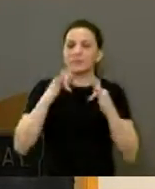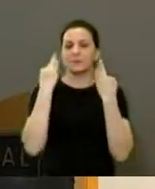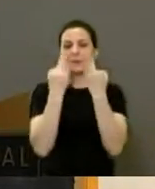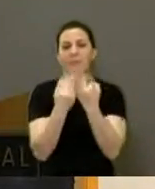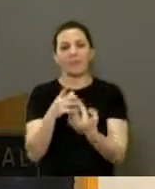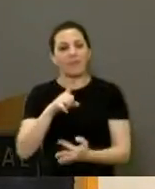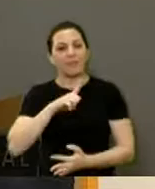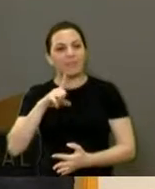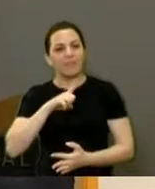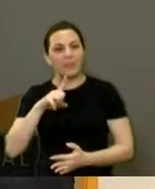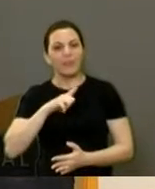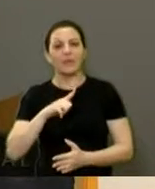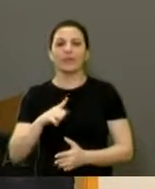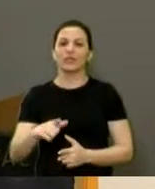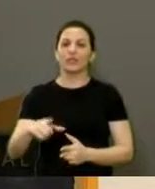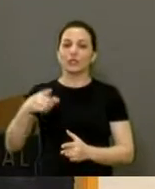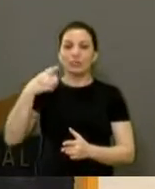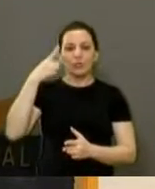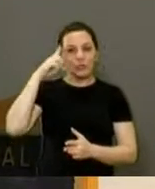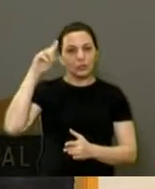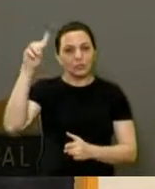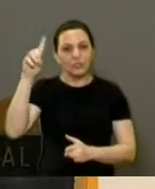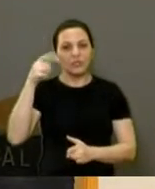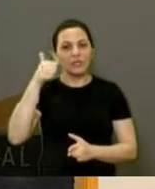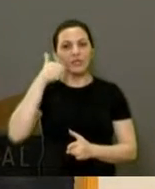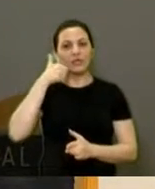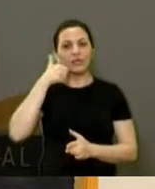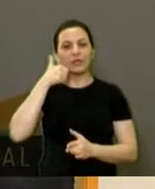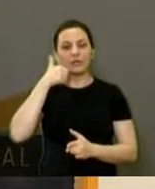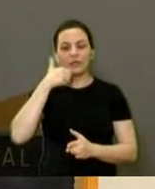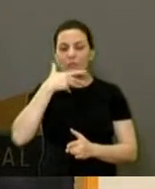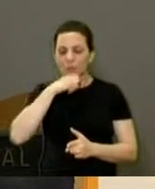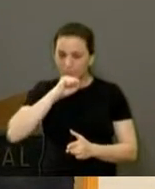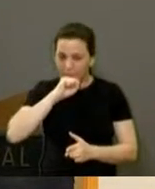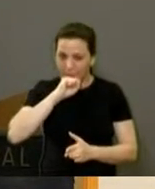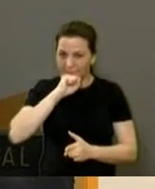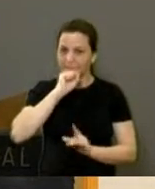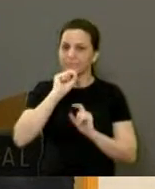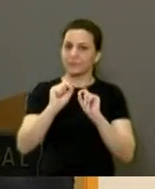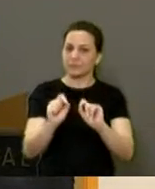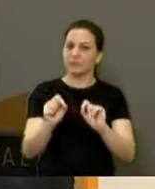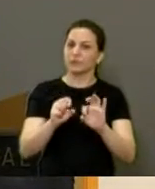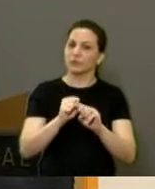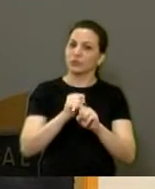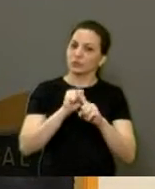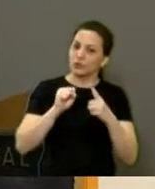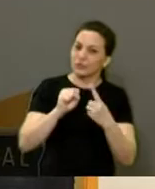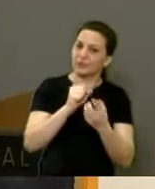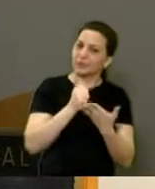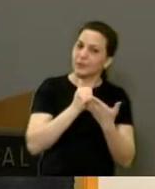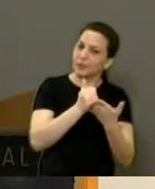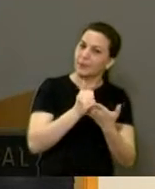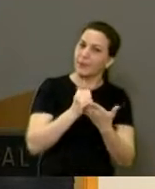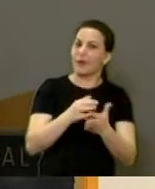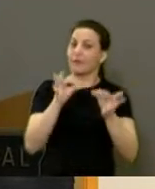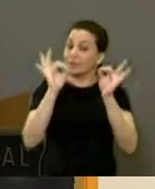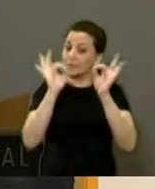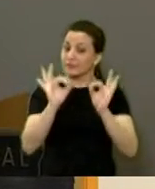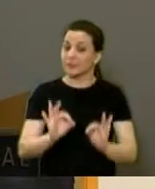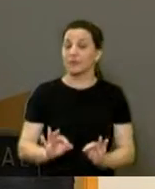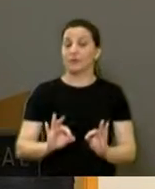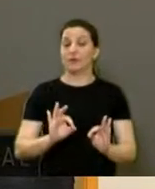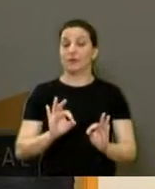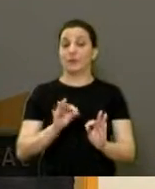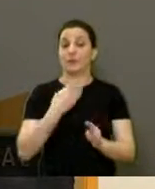Então, a gente está aí, tem vários segmentos da sociedade que estão apoiando e que acham justo esse